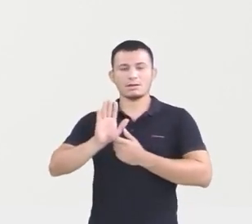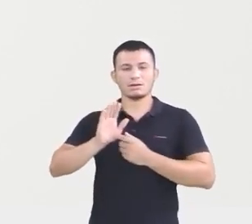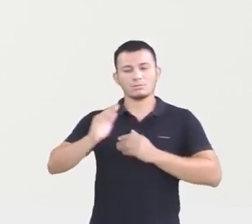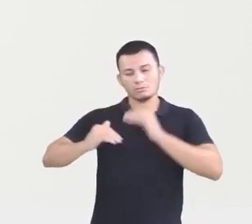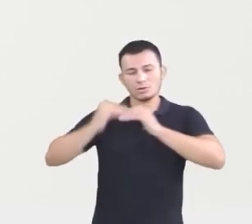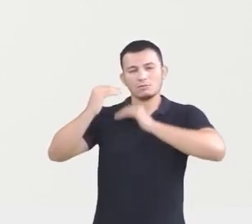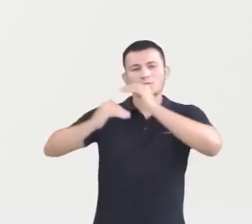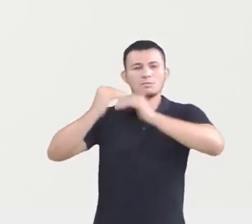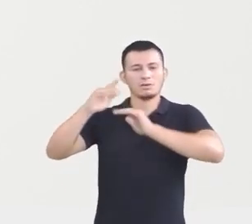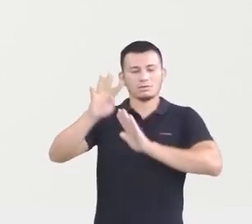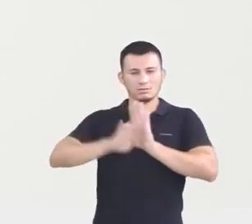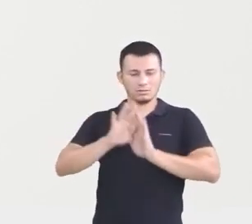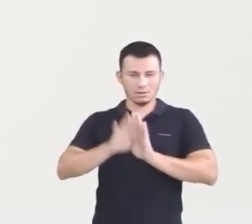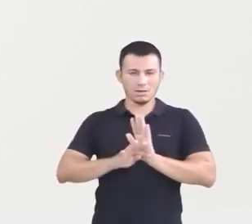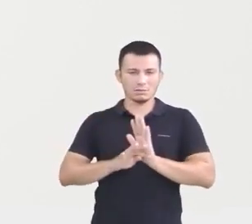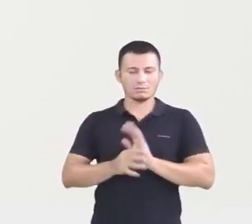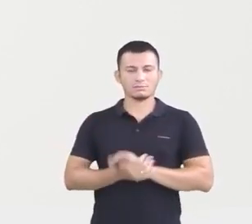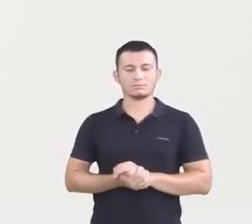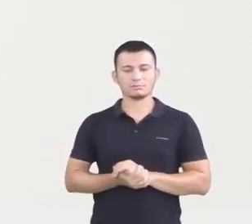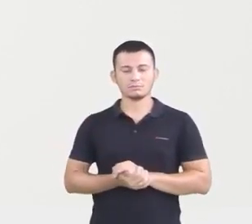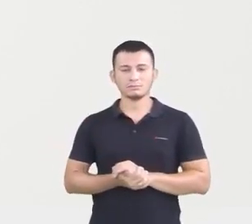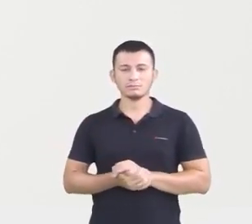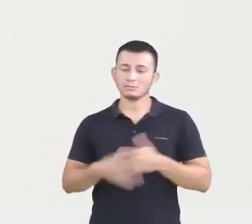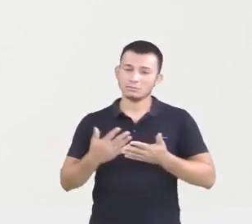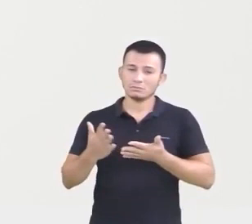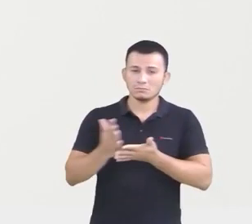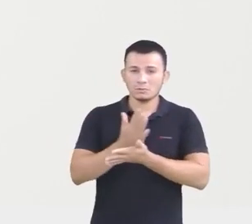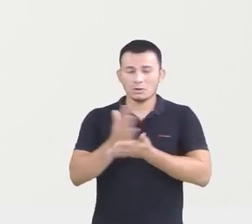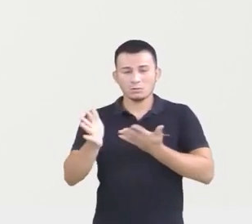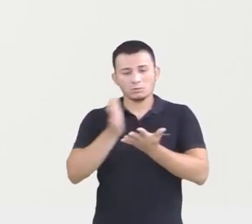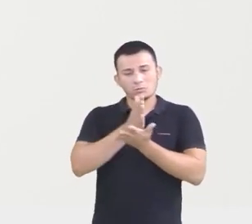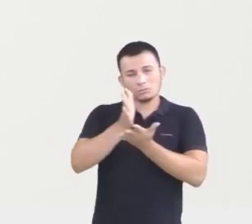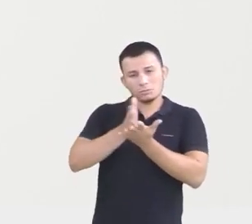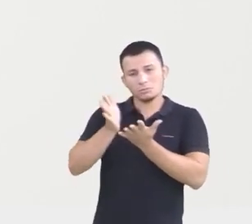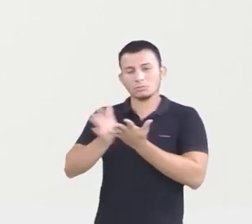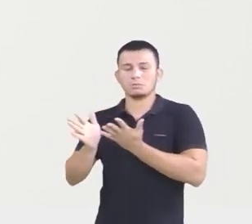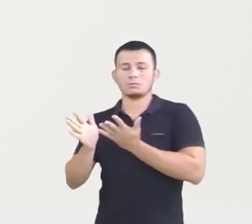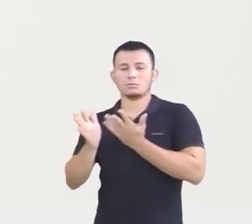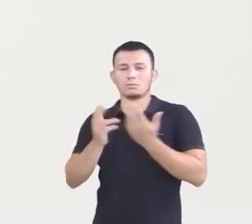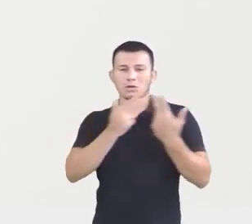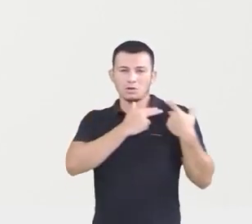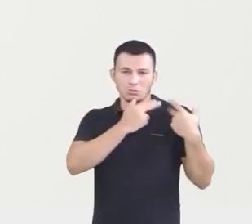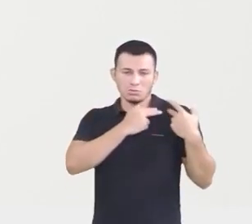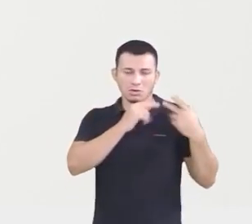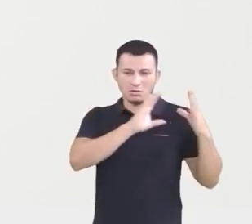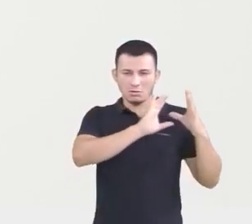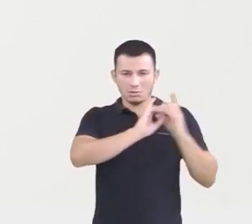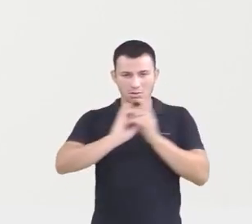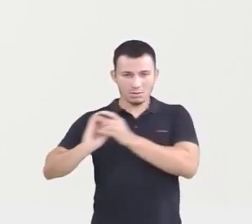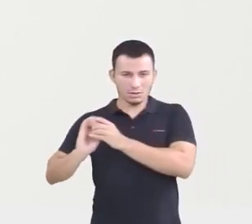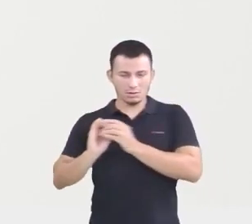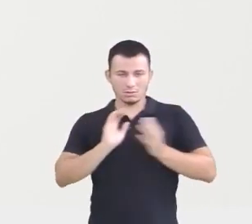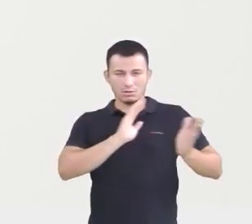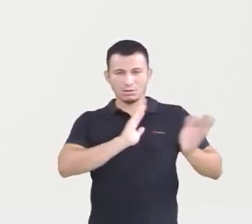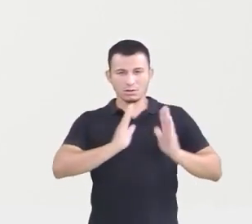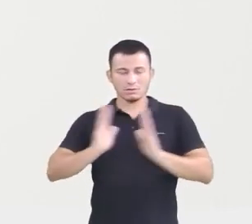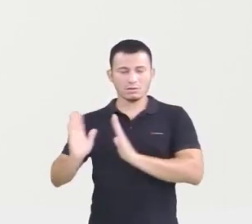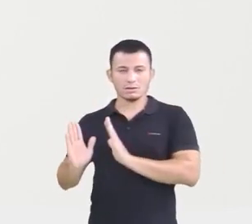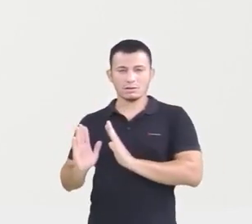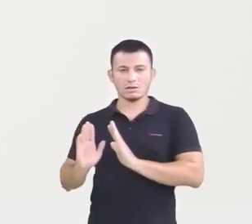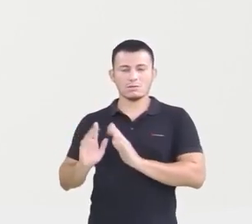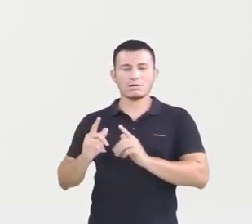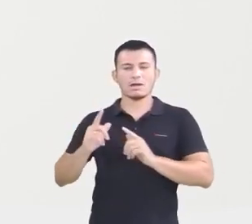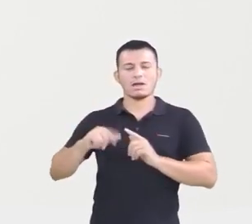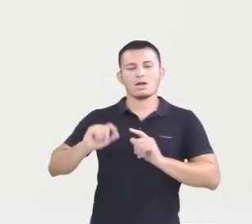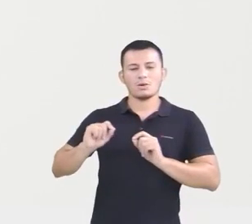do texto. Geralmente, os mecanismos responsáveis pela coesão sequencial são as flexões